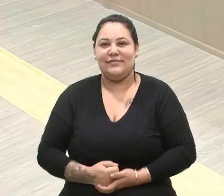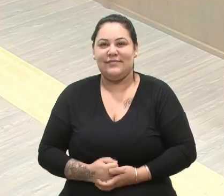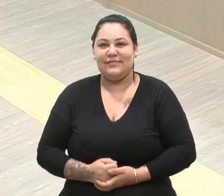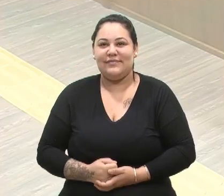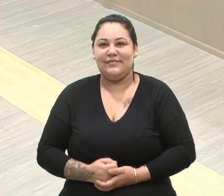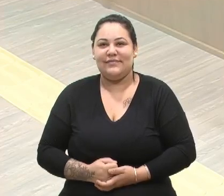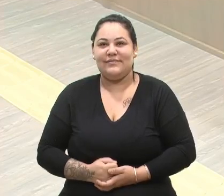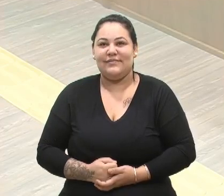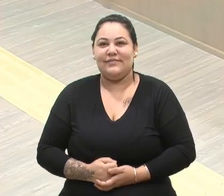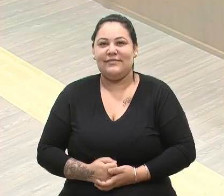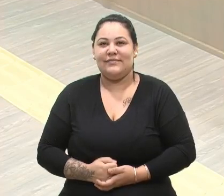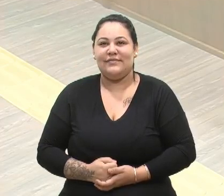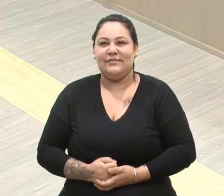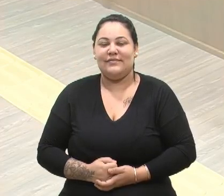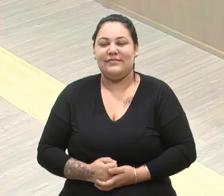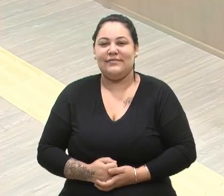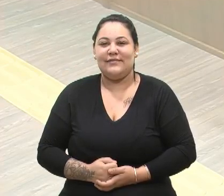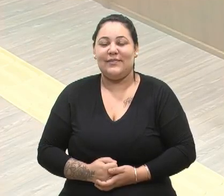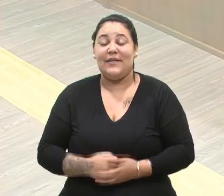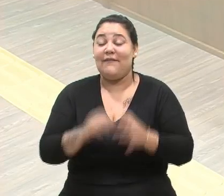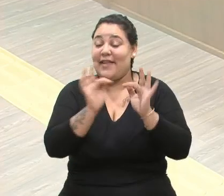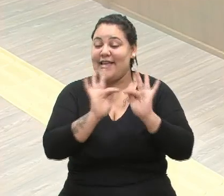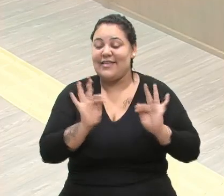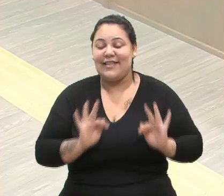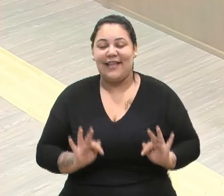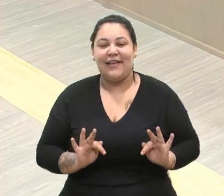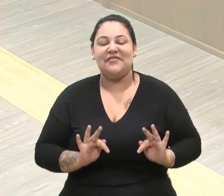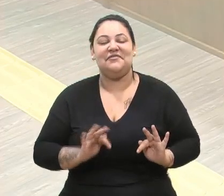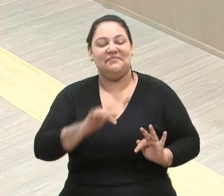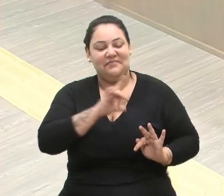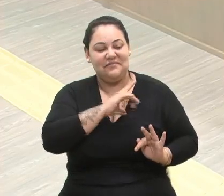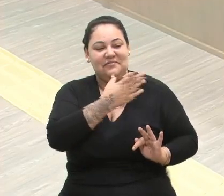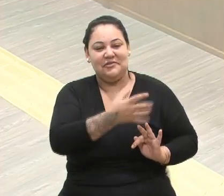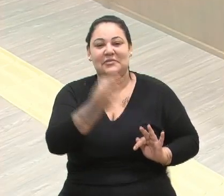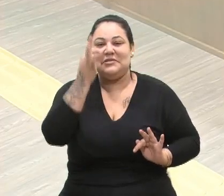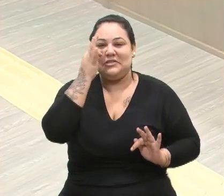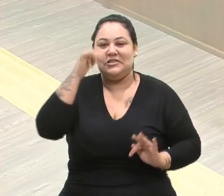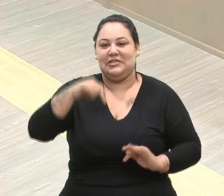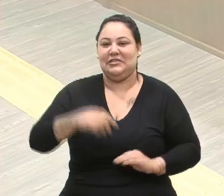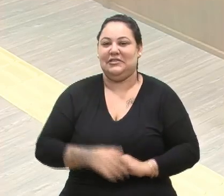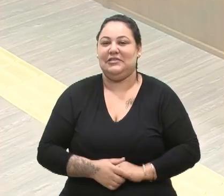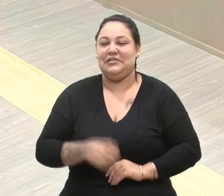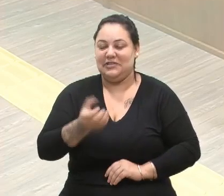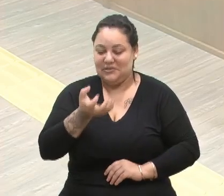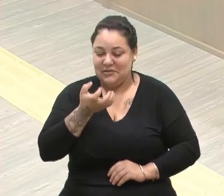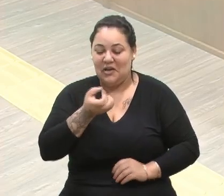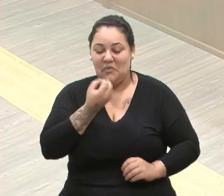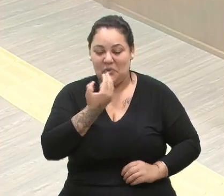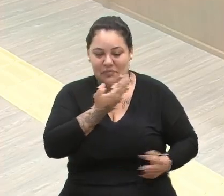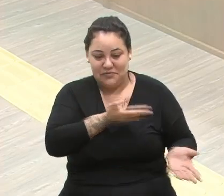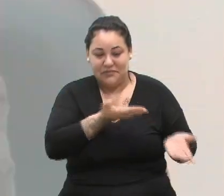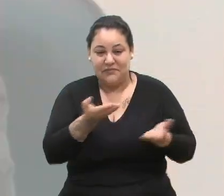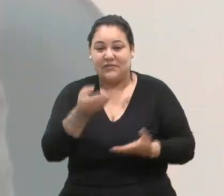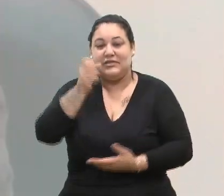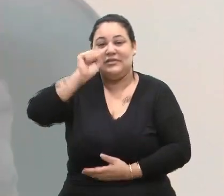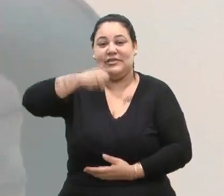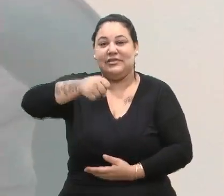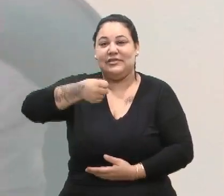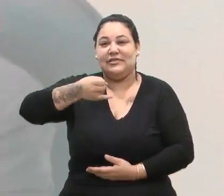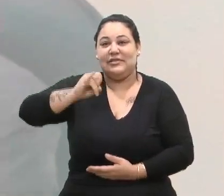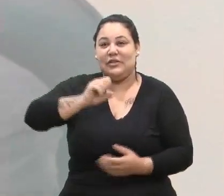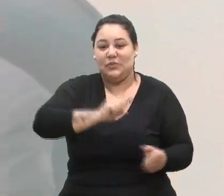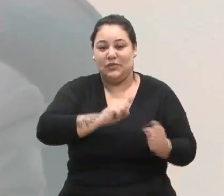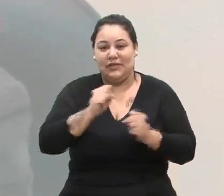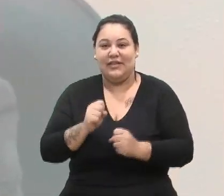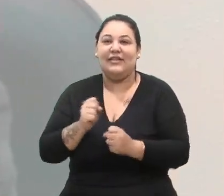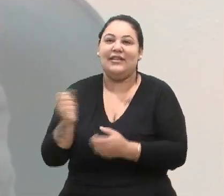para nós defendermos ainda mais o esporte aqui na casa. E Cristiano, quero te dar boas-vindas e se eu puder te receber como teu